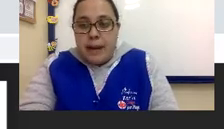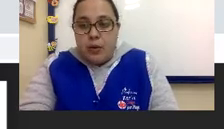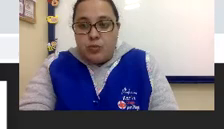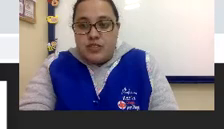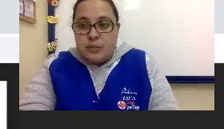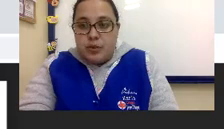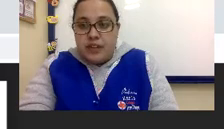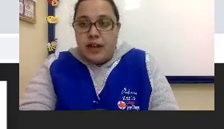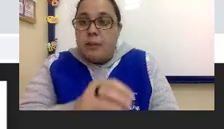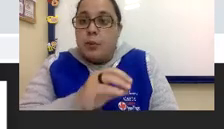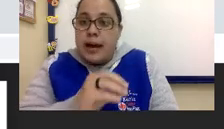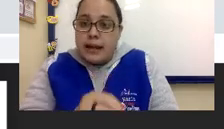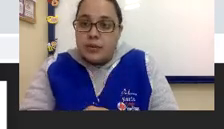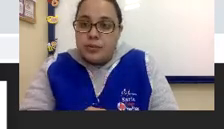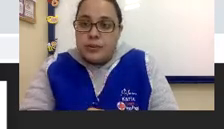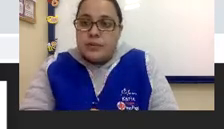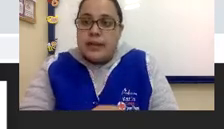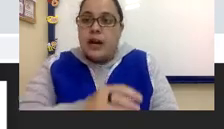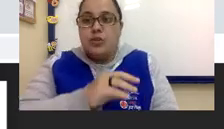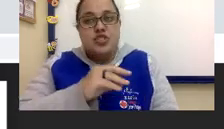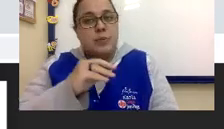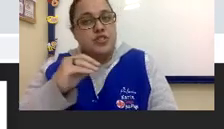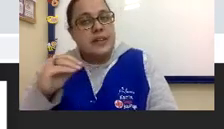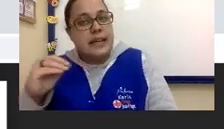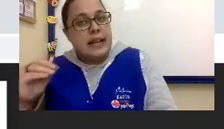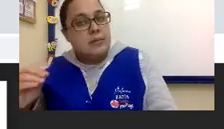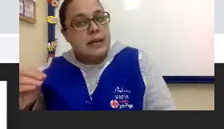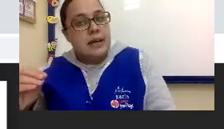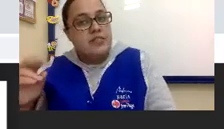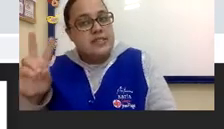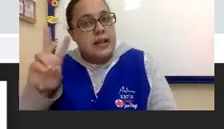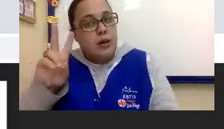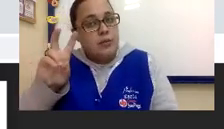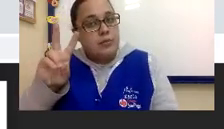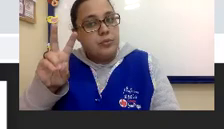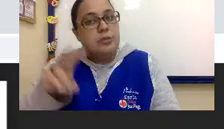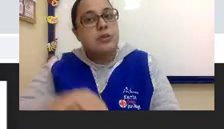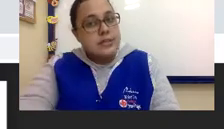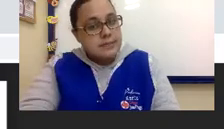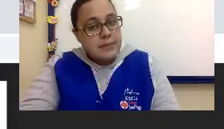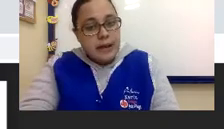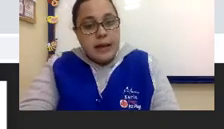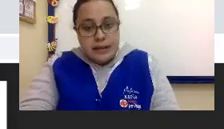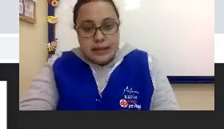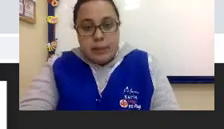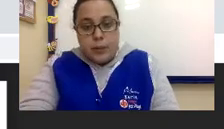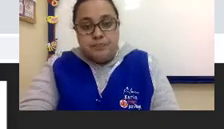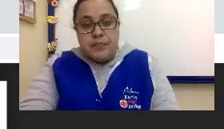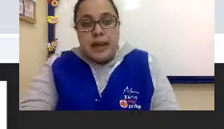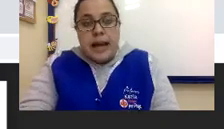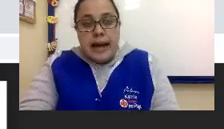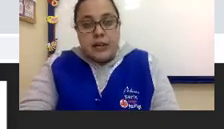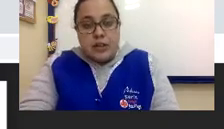vai para onde esse bolo fecal? Vai para o reto, né? Onde depois a gente vai ter que ir lá no banheiro fazer lá, ó, número 2, tá